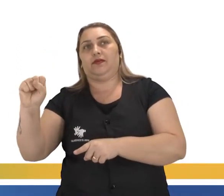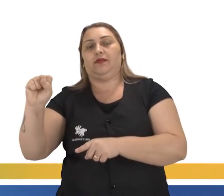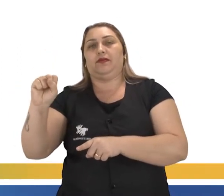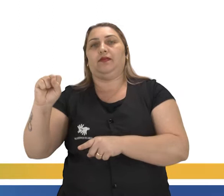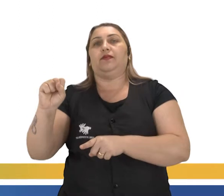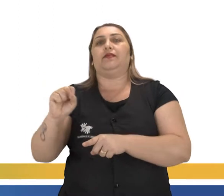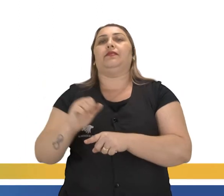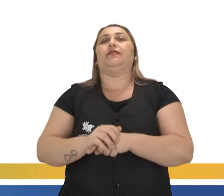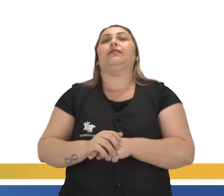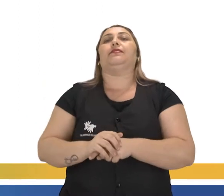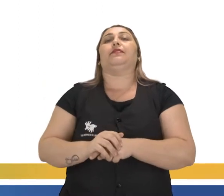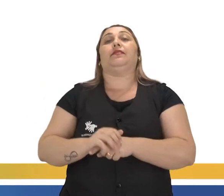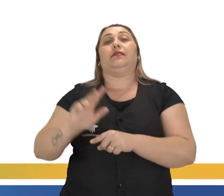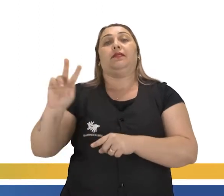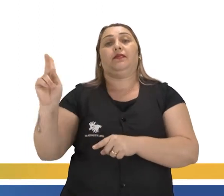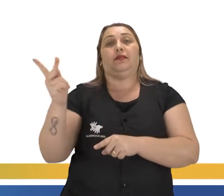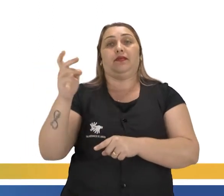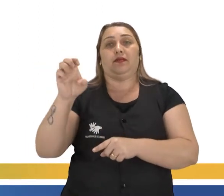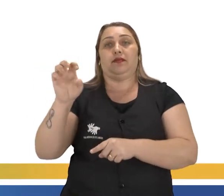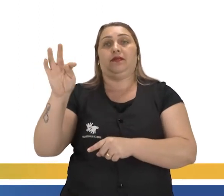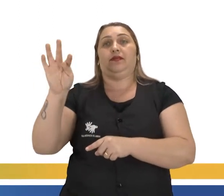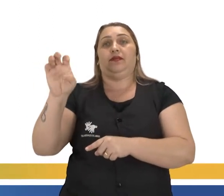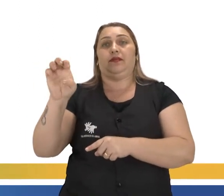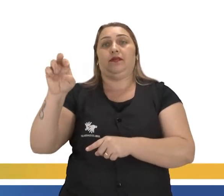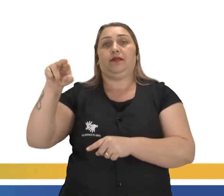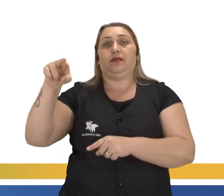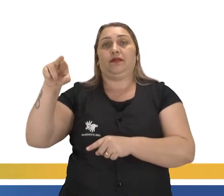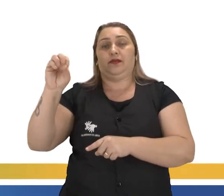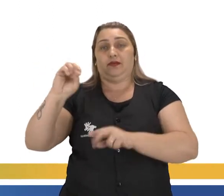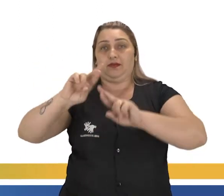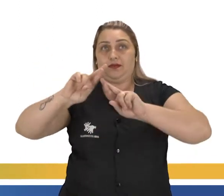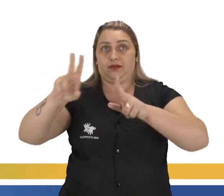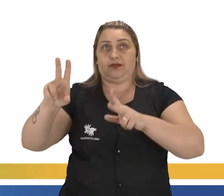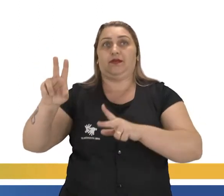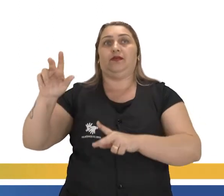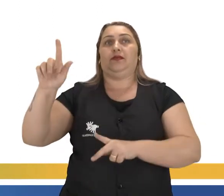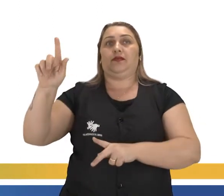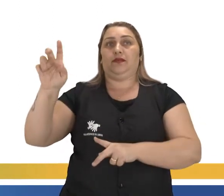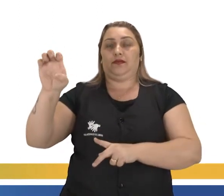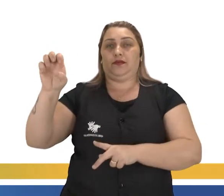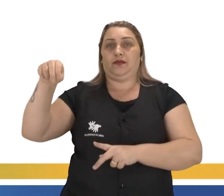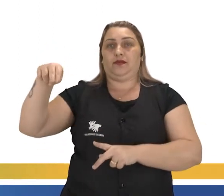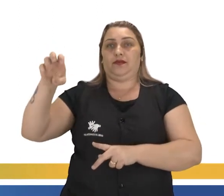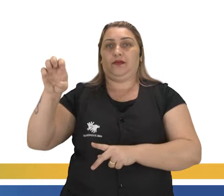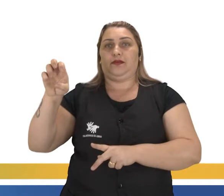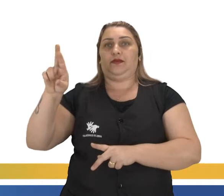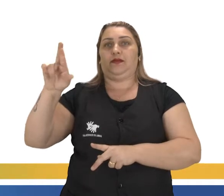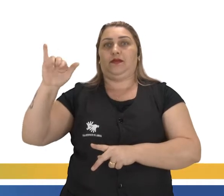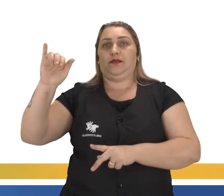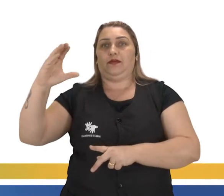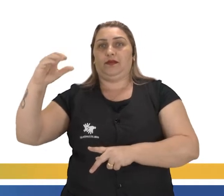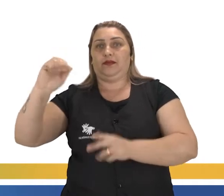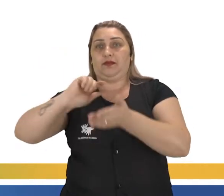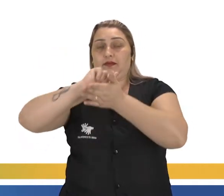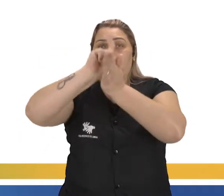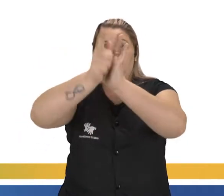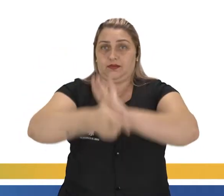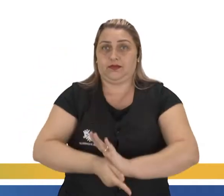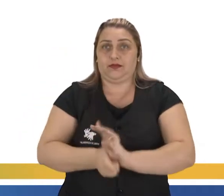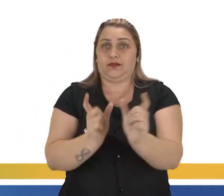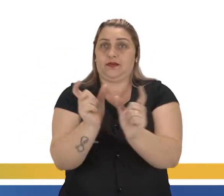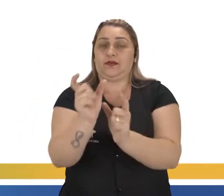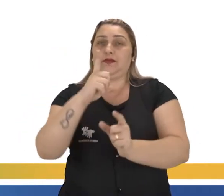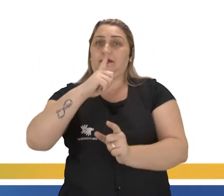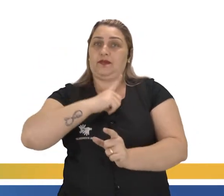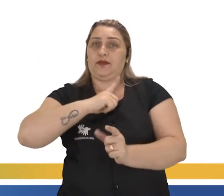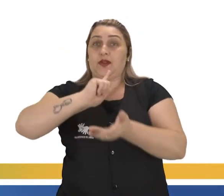as heterogenéricas. Hétero, diferente, genéricas, gênero. Ou seja, palavras que